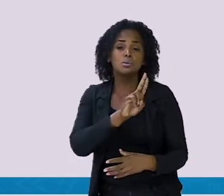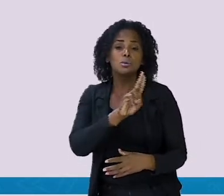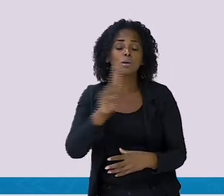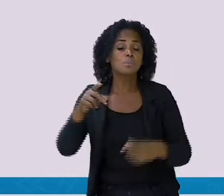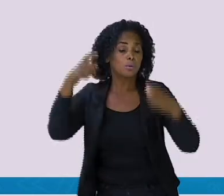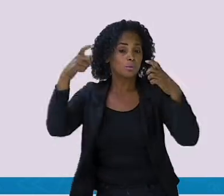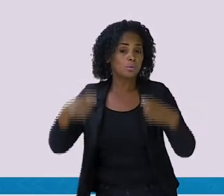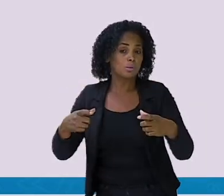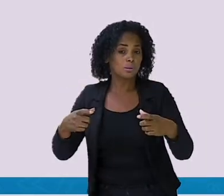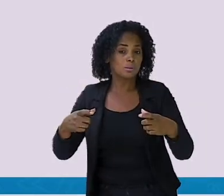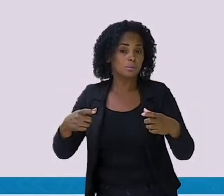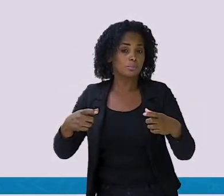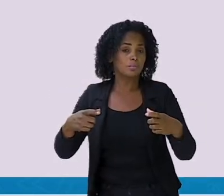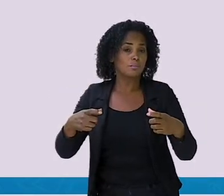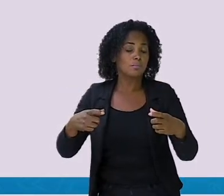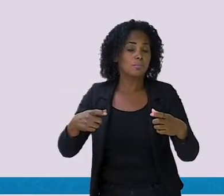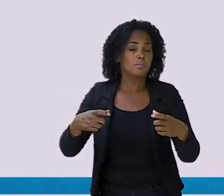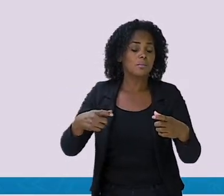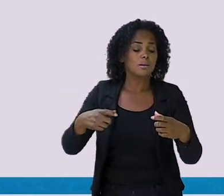cidades. Eu não estou